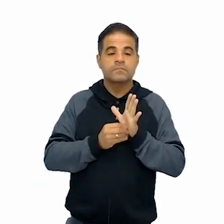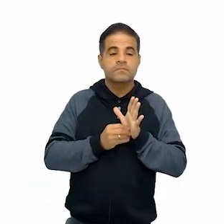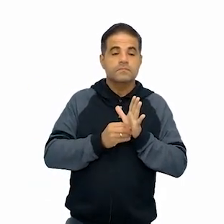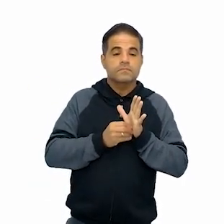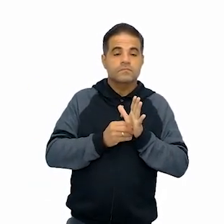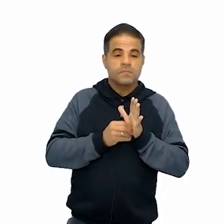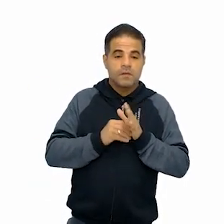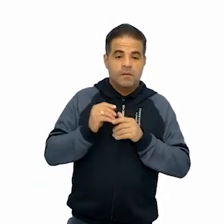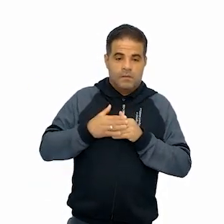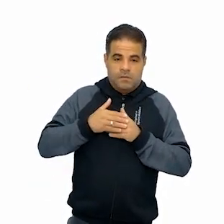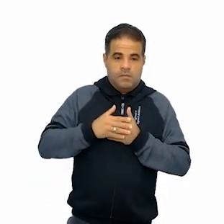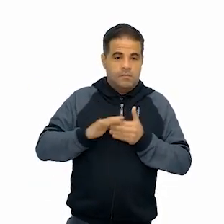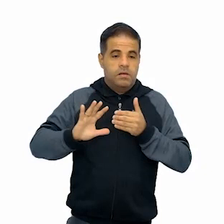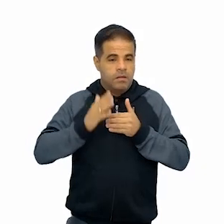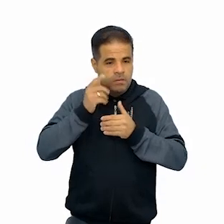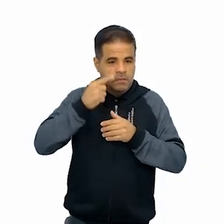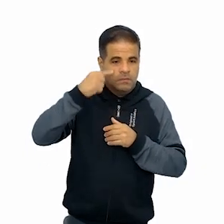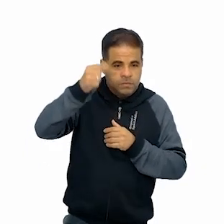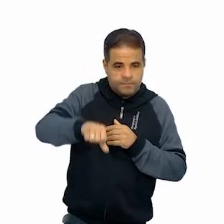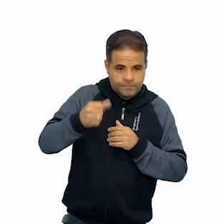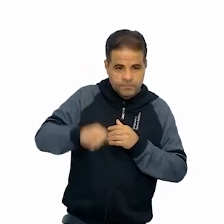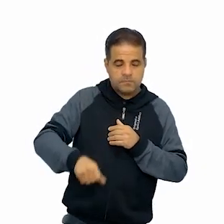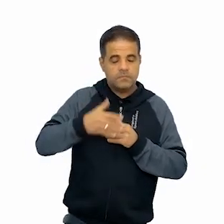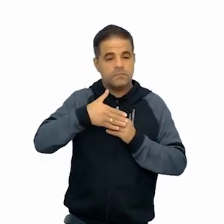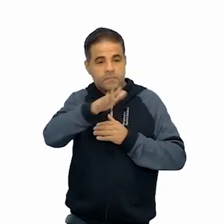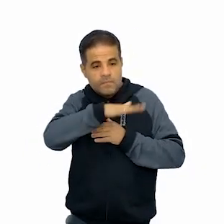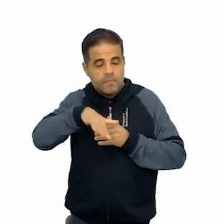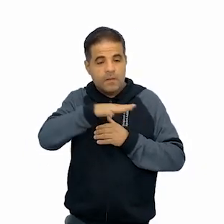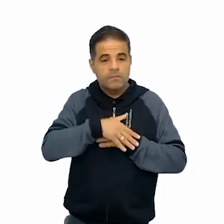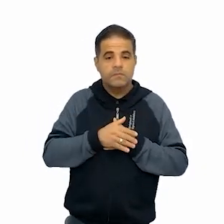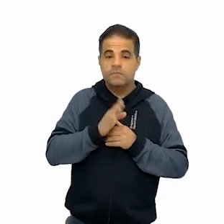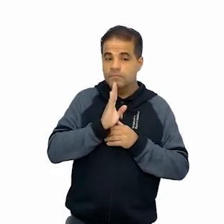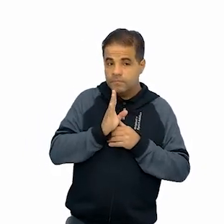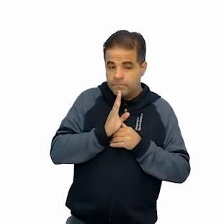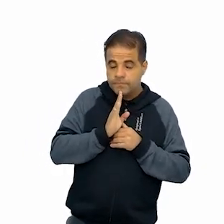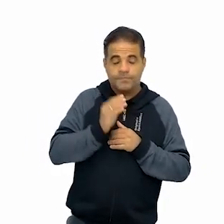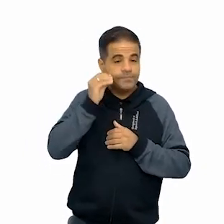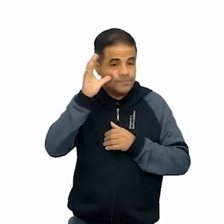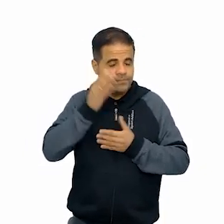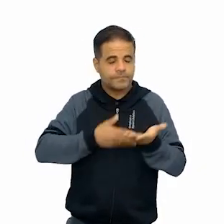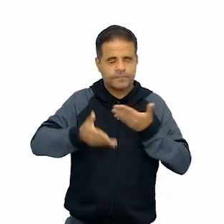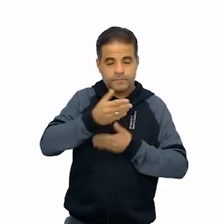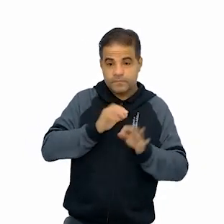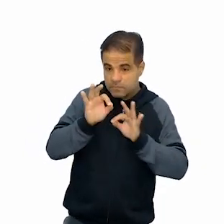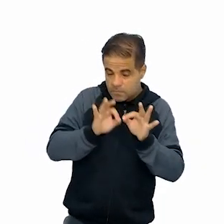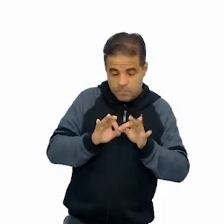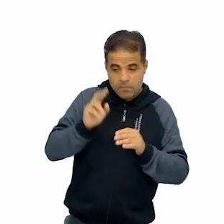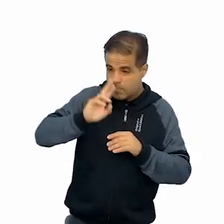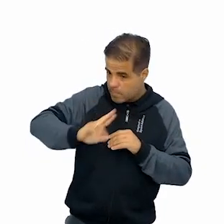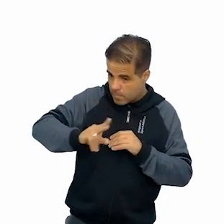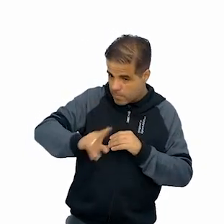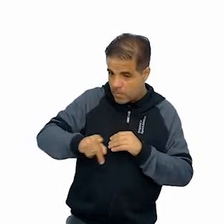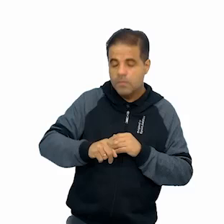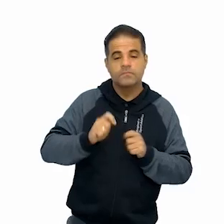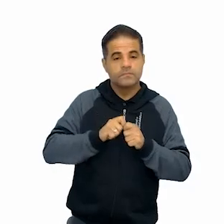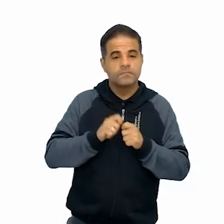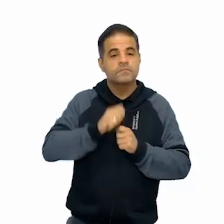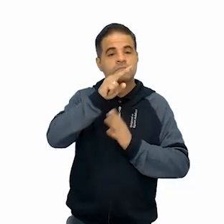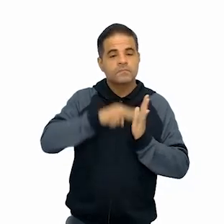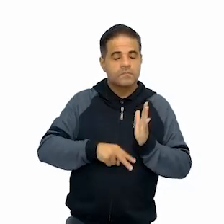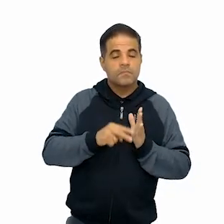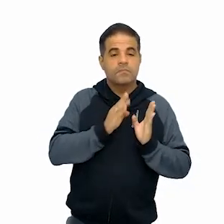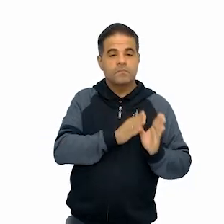ocorra. Avalie se essa é uma opção ajustada aos conhecimentos do seu grupo e, caso não seja, realize a leitura